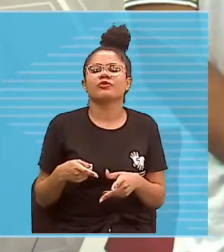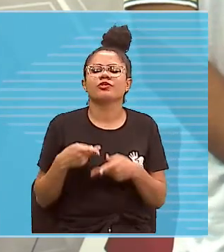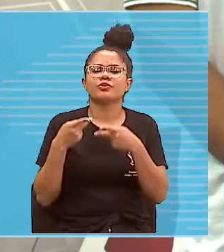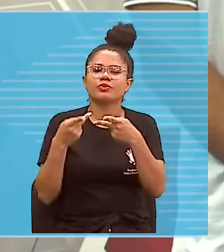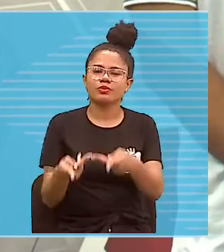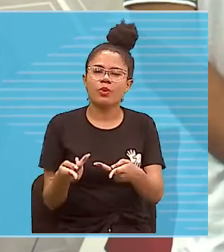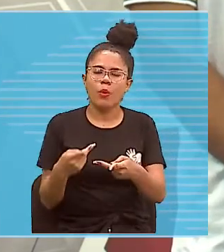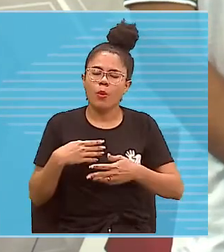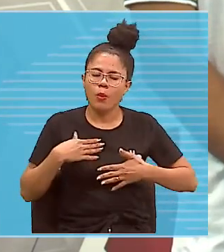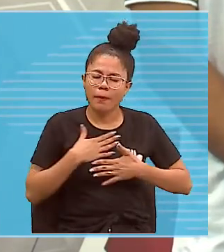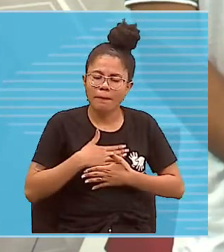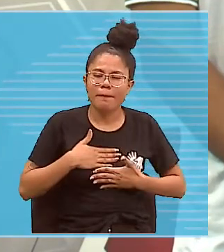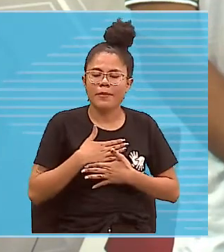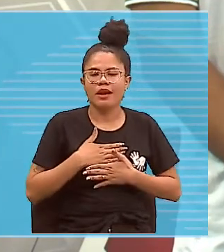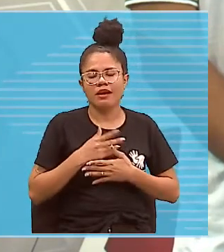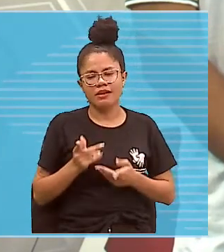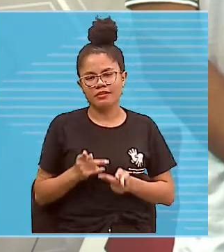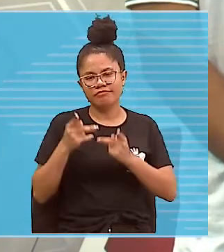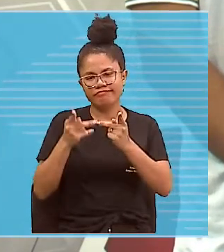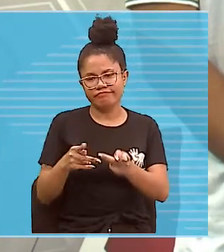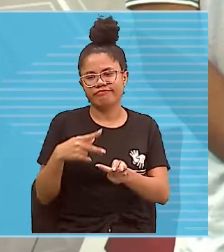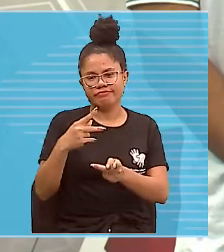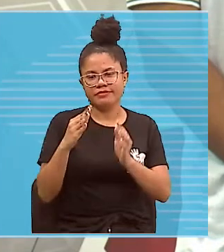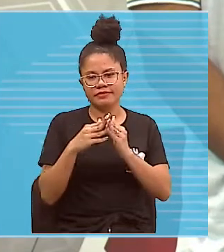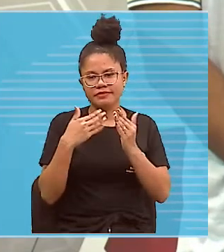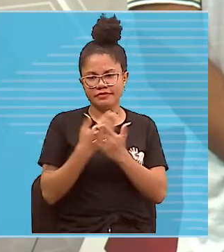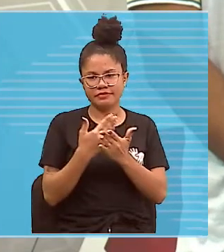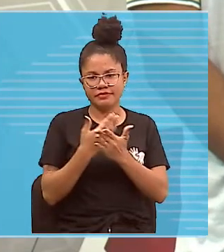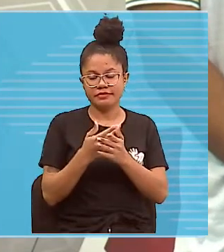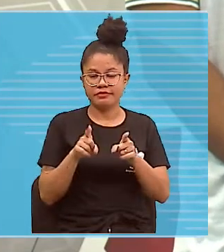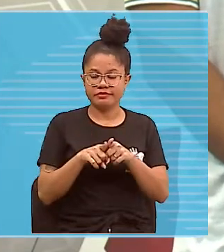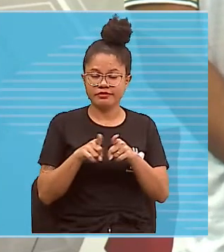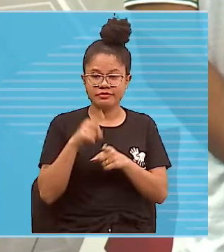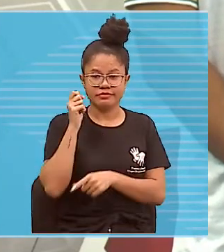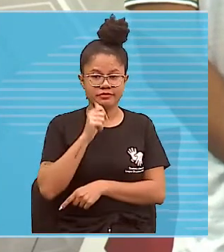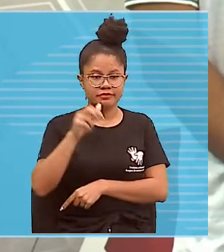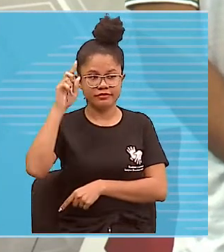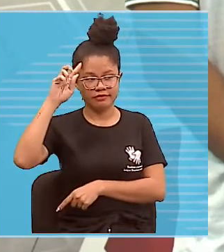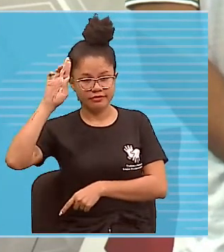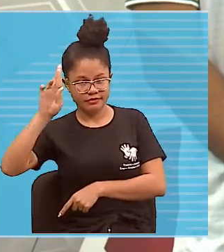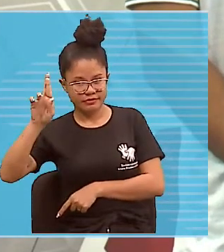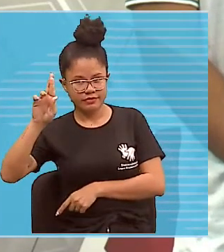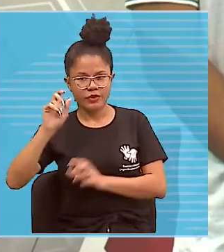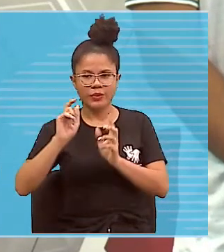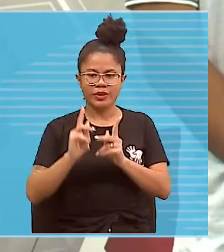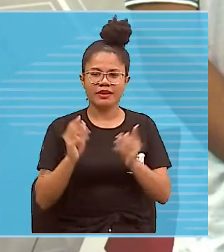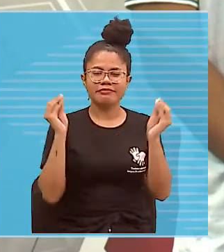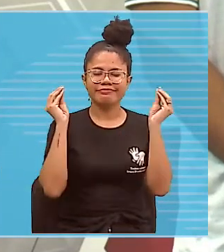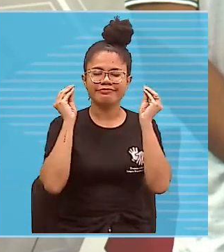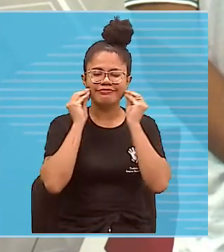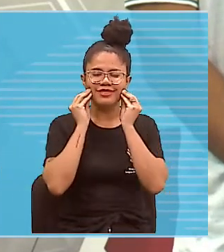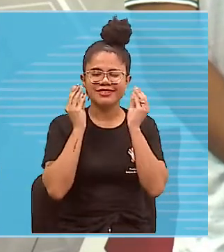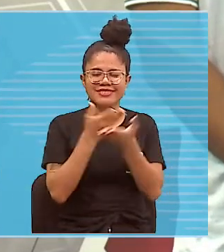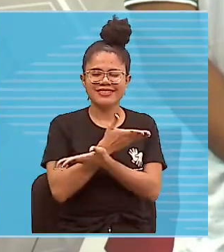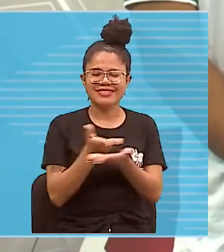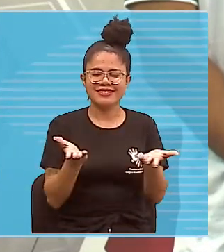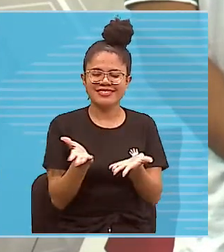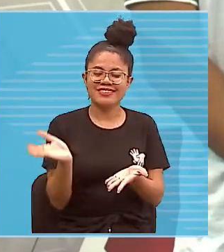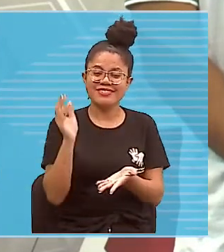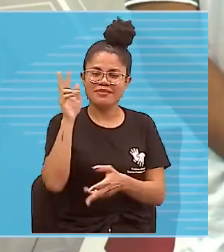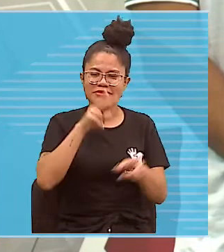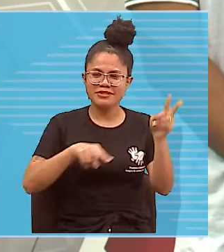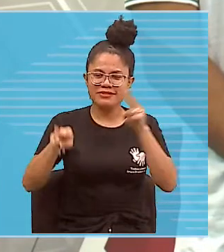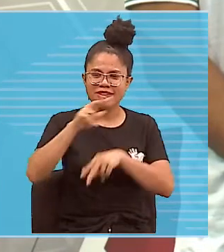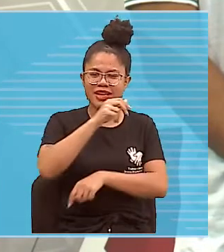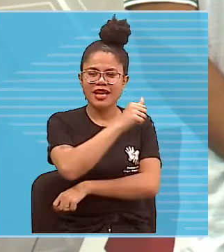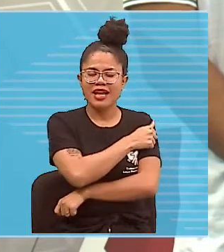acolhimento que receberam lá do set e da diretora. Então, um super beijo para vocês e vamos ver agora